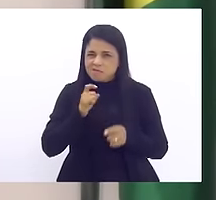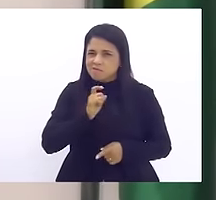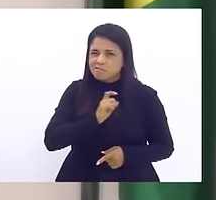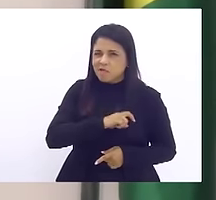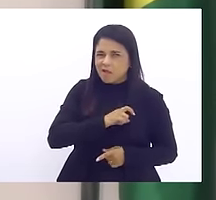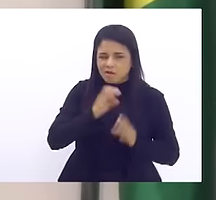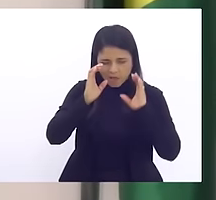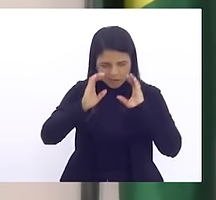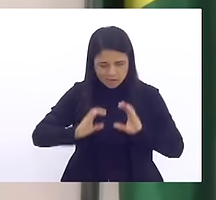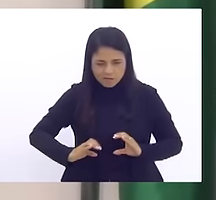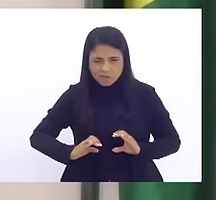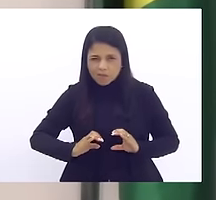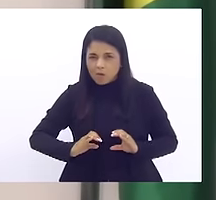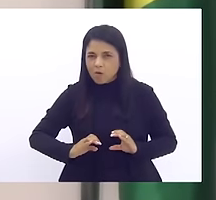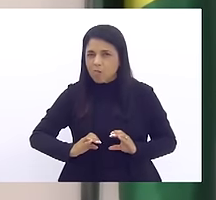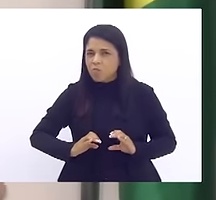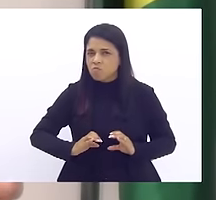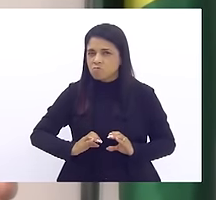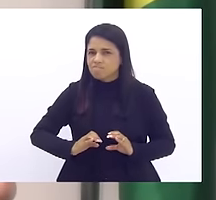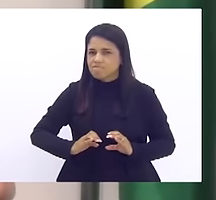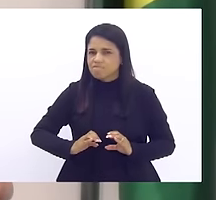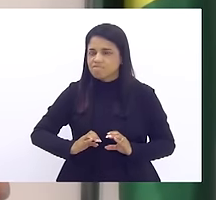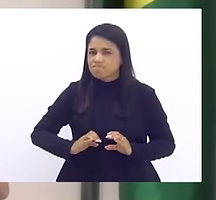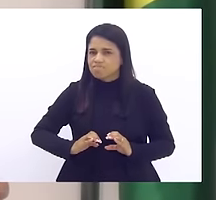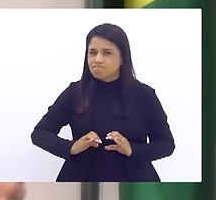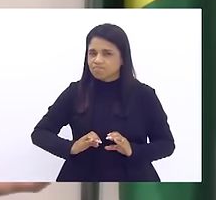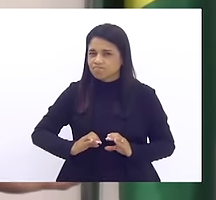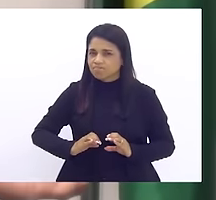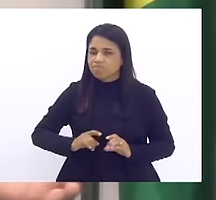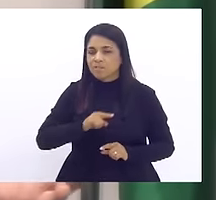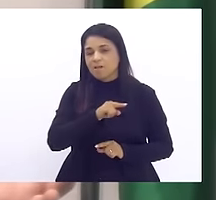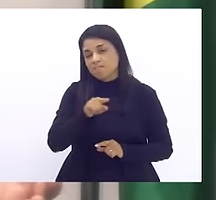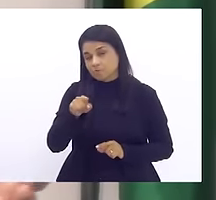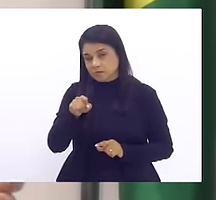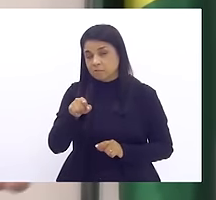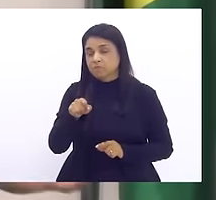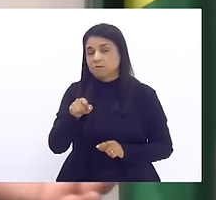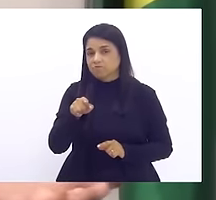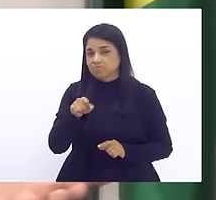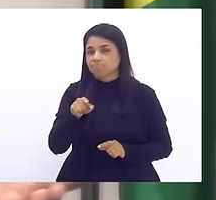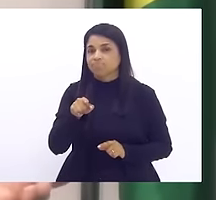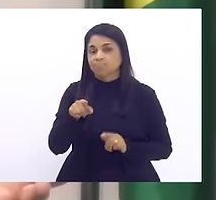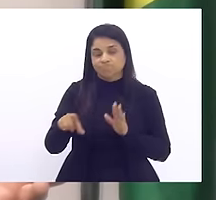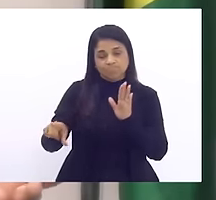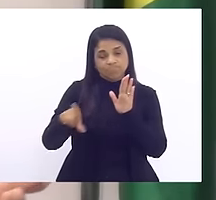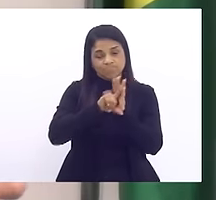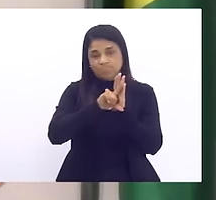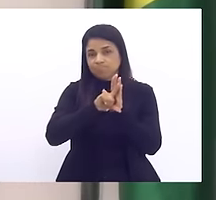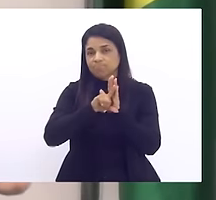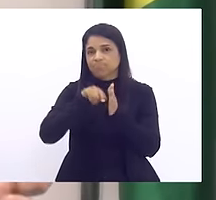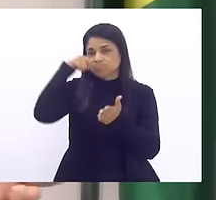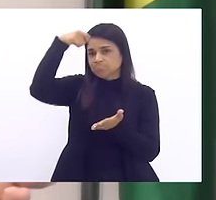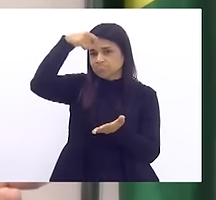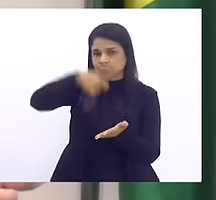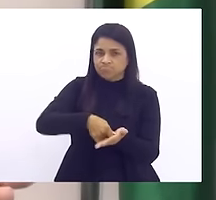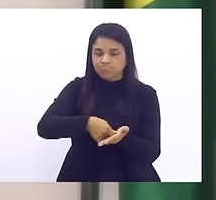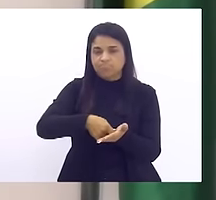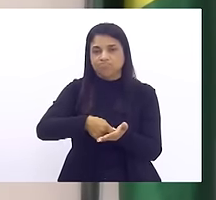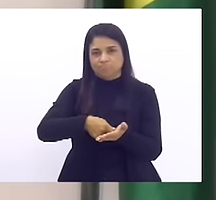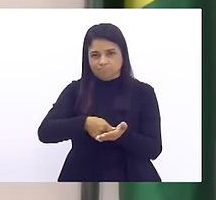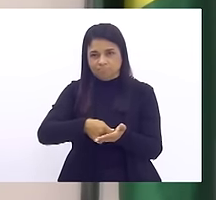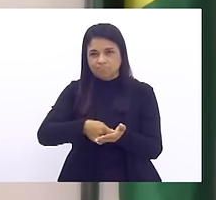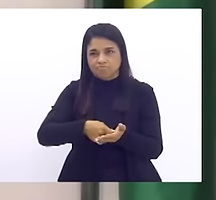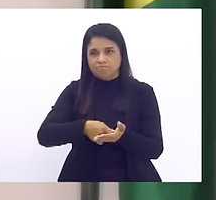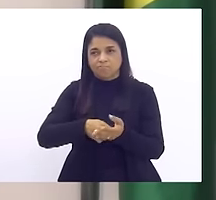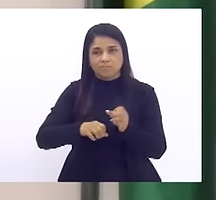que é o aquele que não pode arcar com isso aí vocês vão ter o Rigor da Lei Então tá